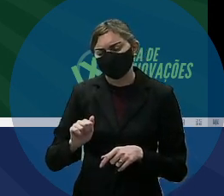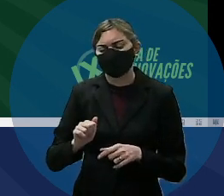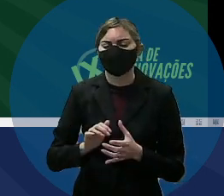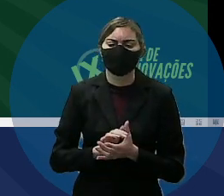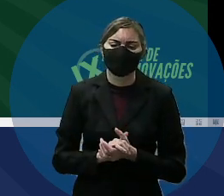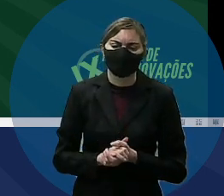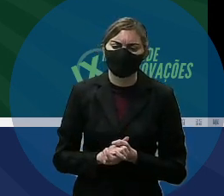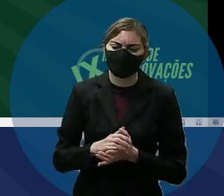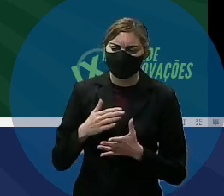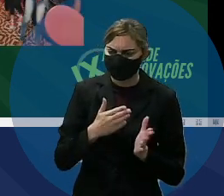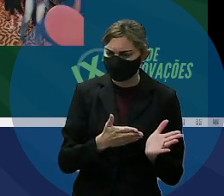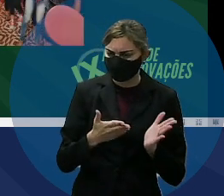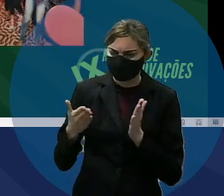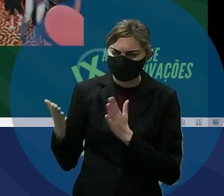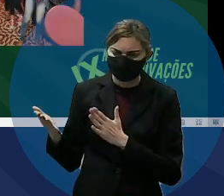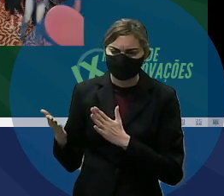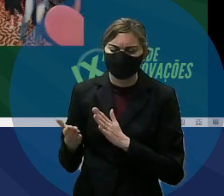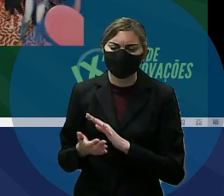Pode passar.